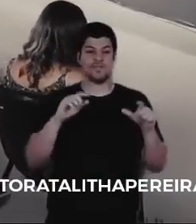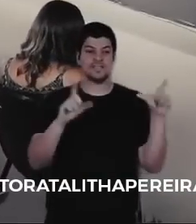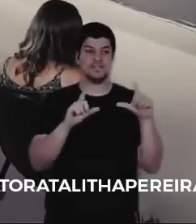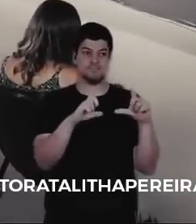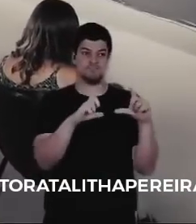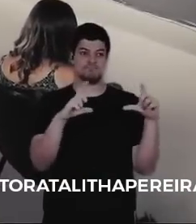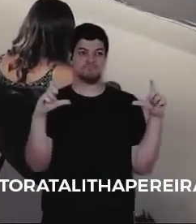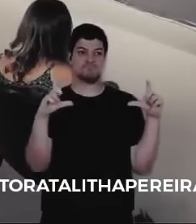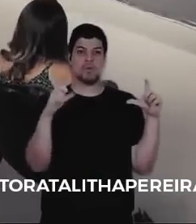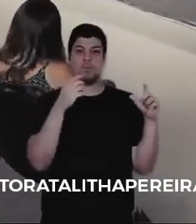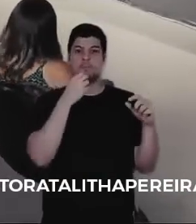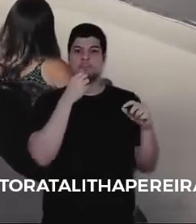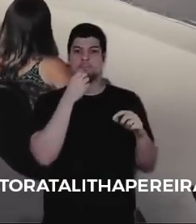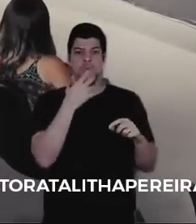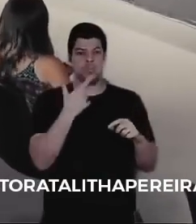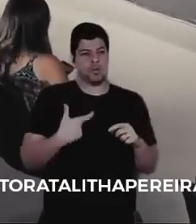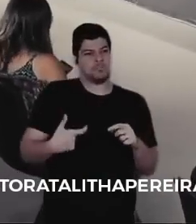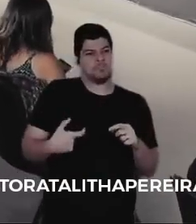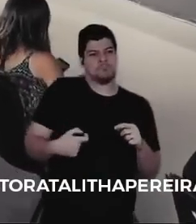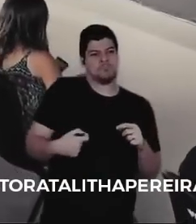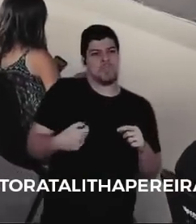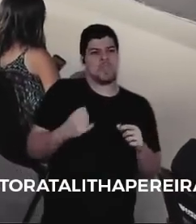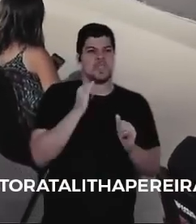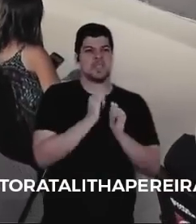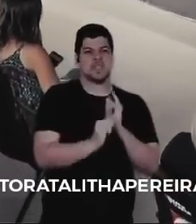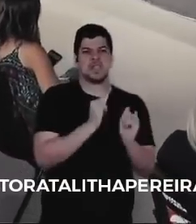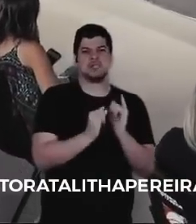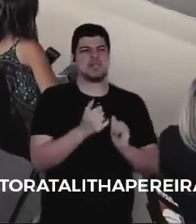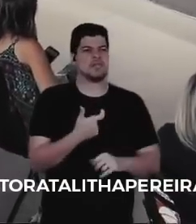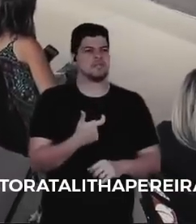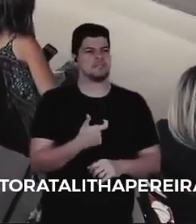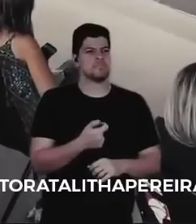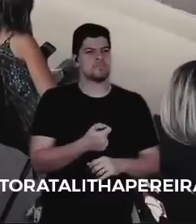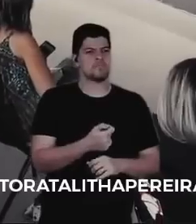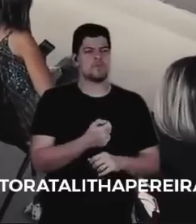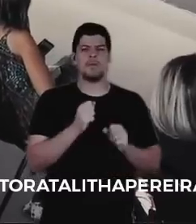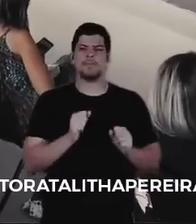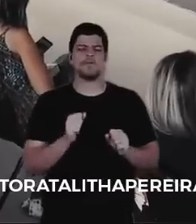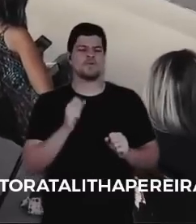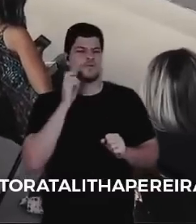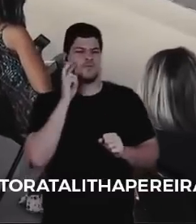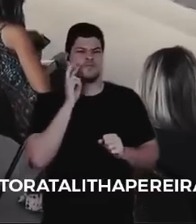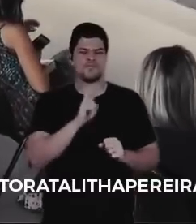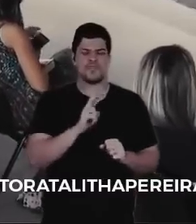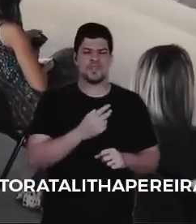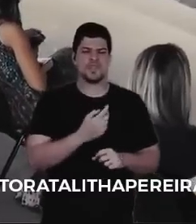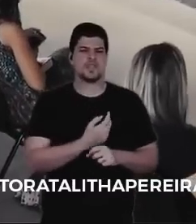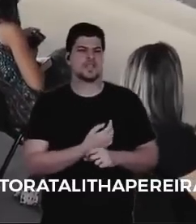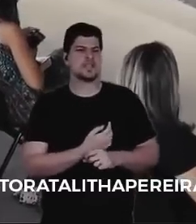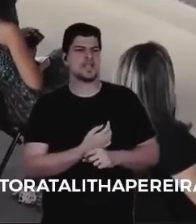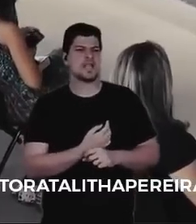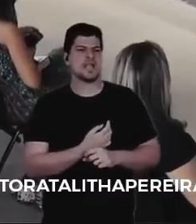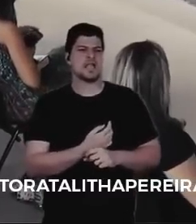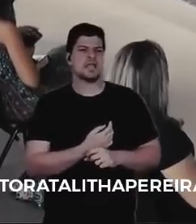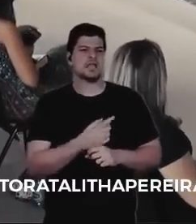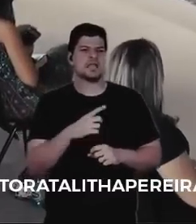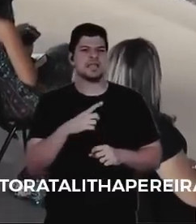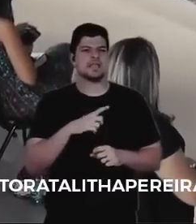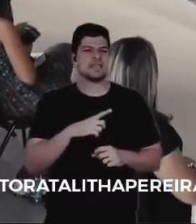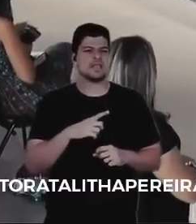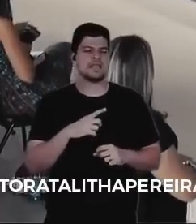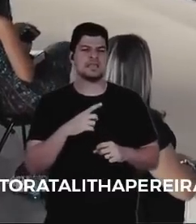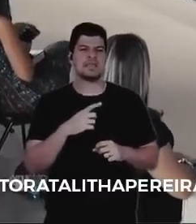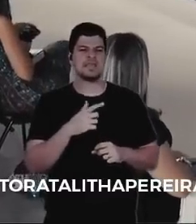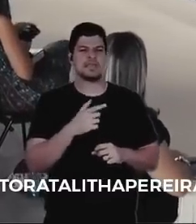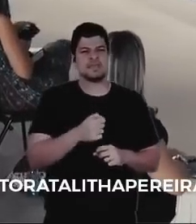aquela Smart TV, né? Onde, né, você pode assistir, né, os canais que também